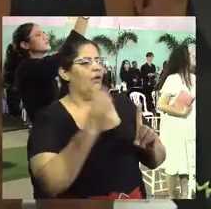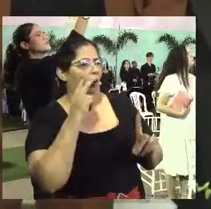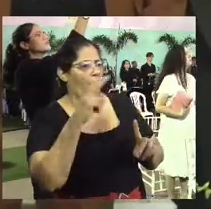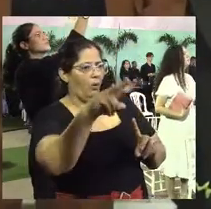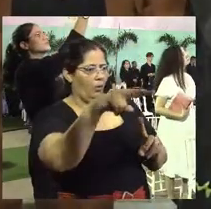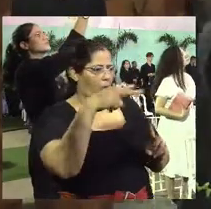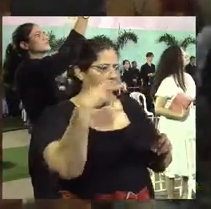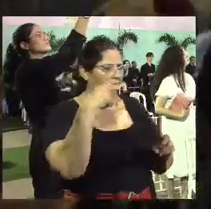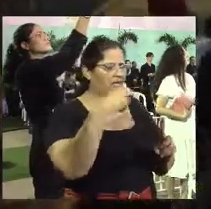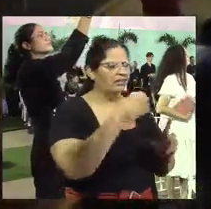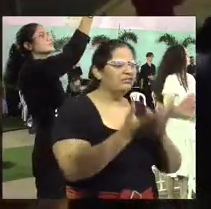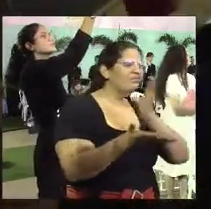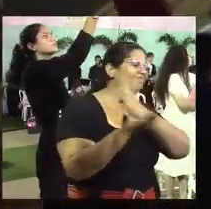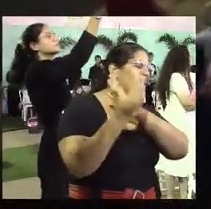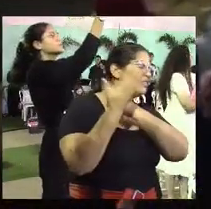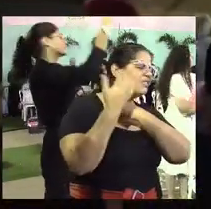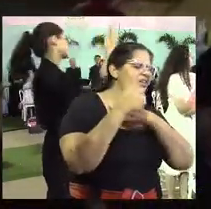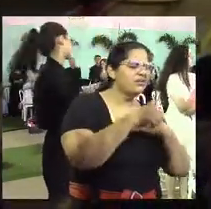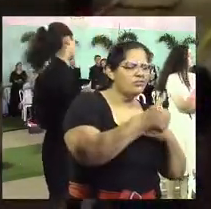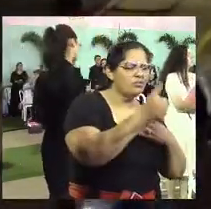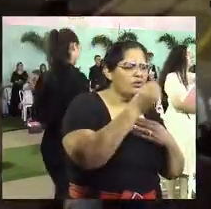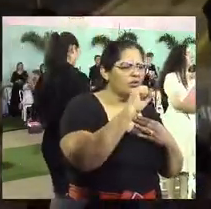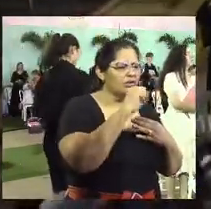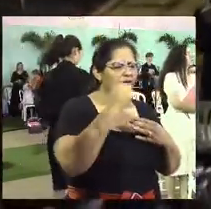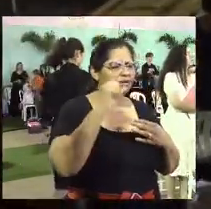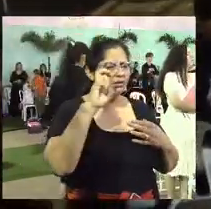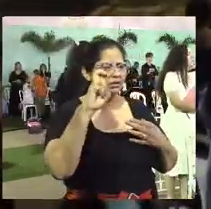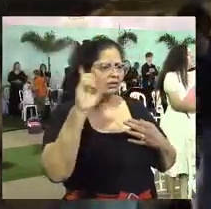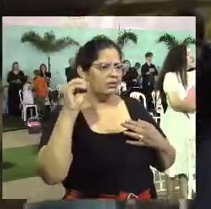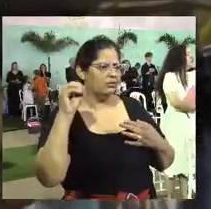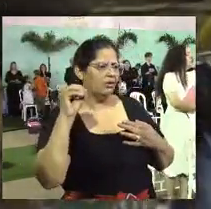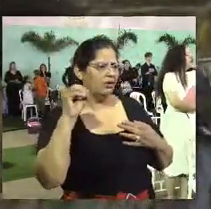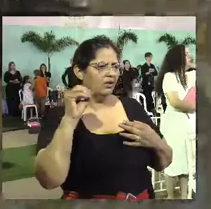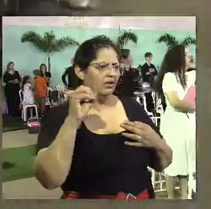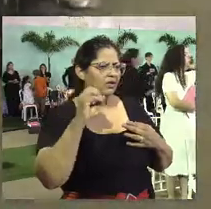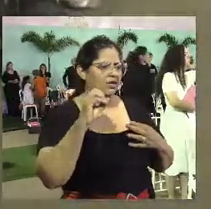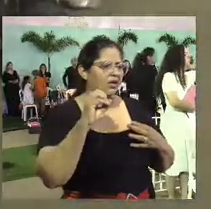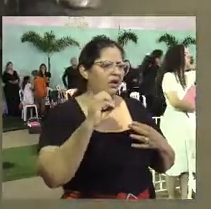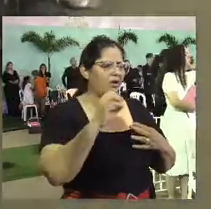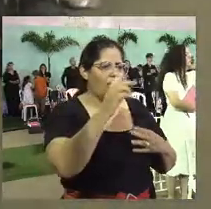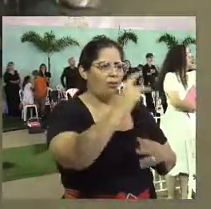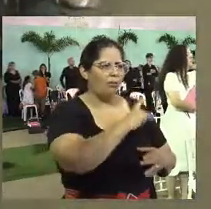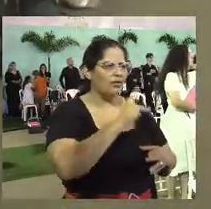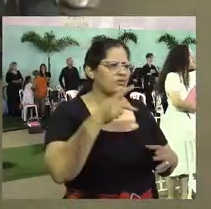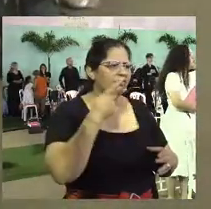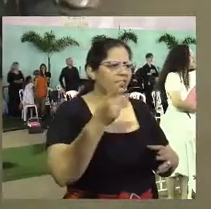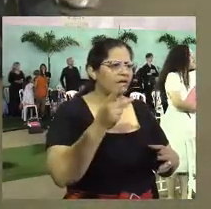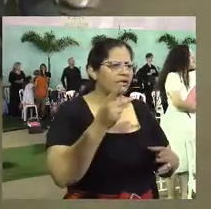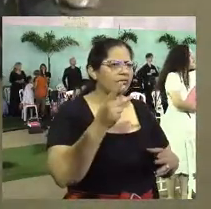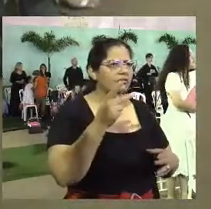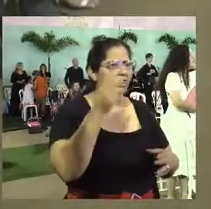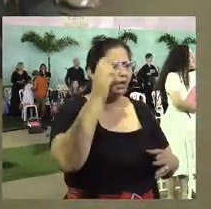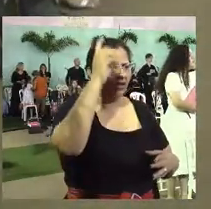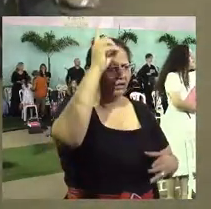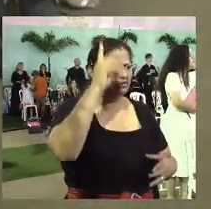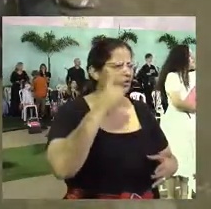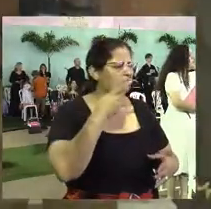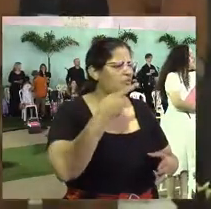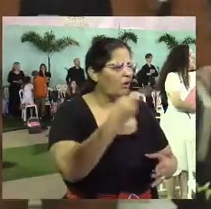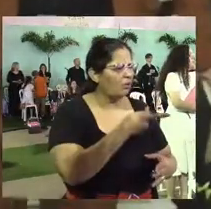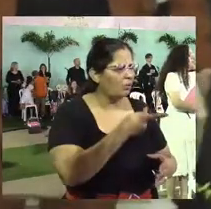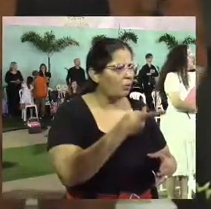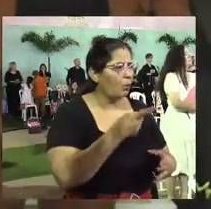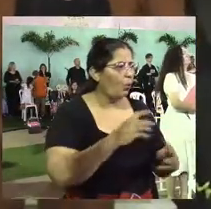em 1850 estava pregando um pregador e uma cruzada e Deus usou ele uma profecia dizendo